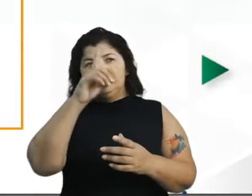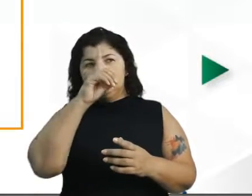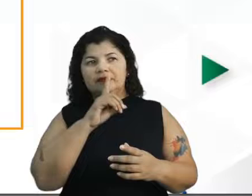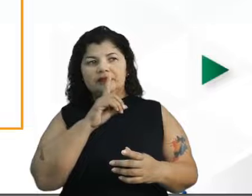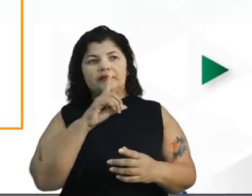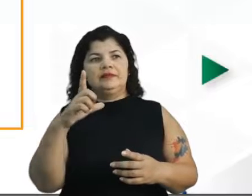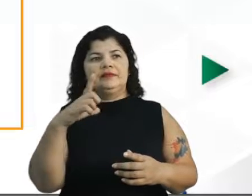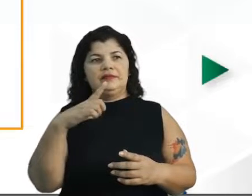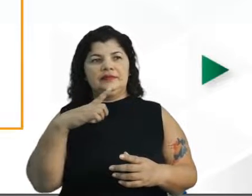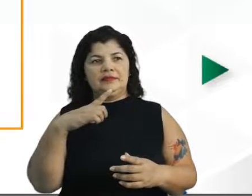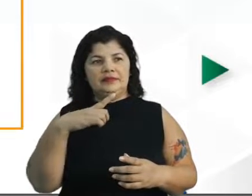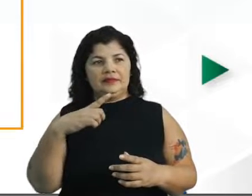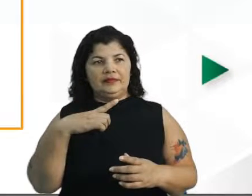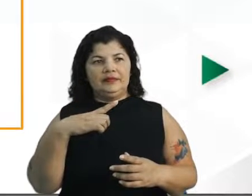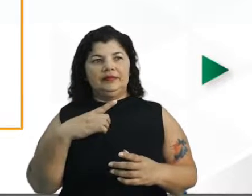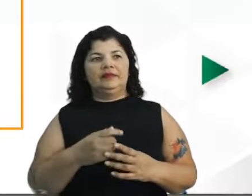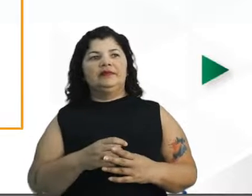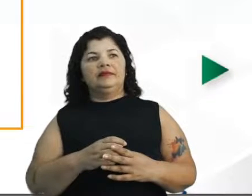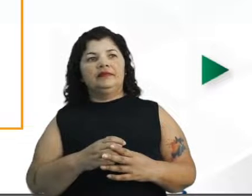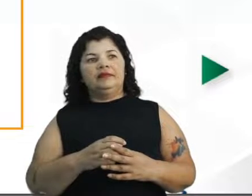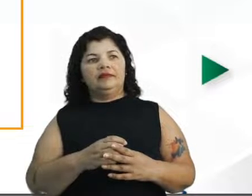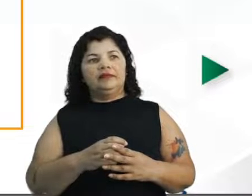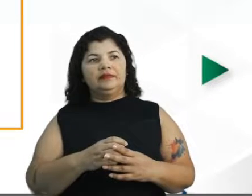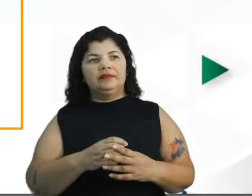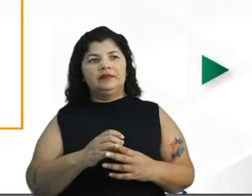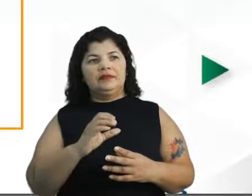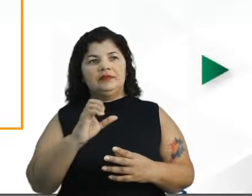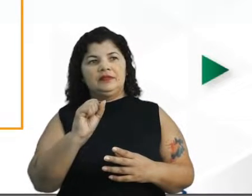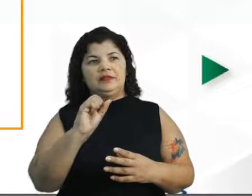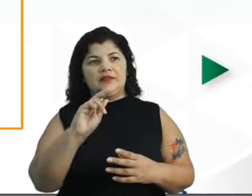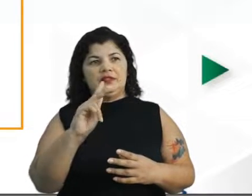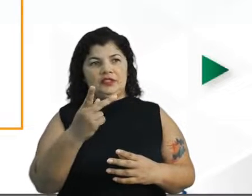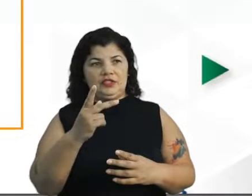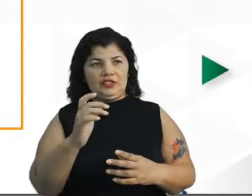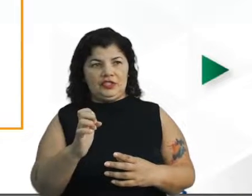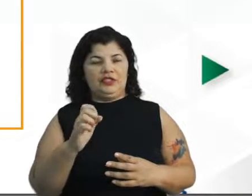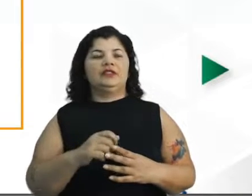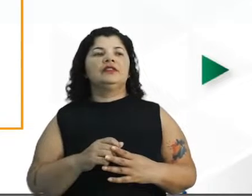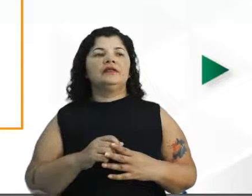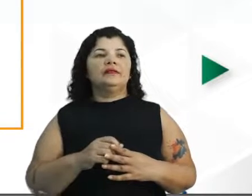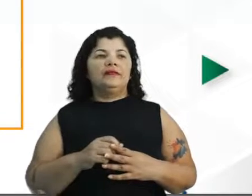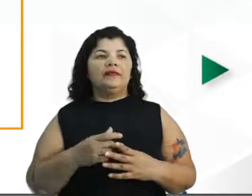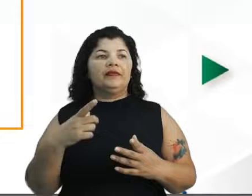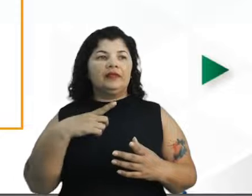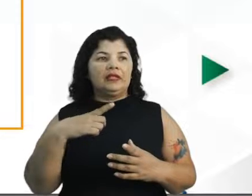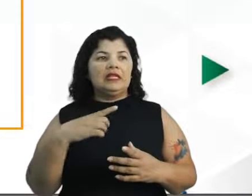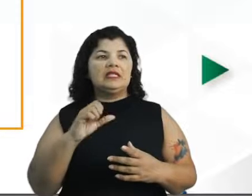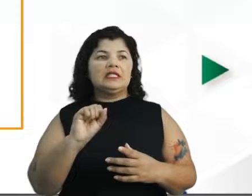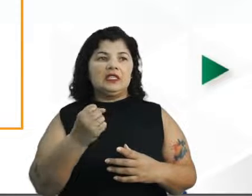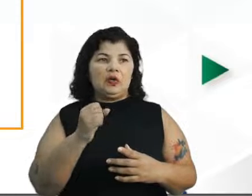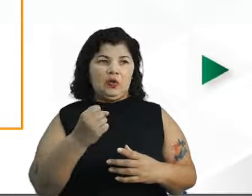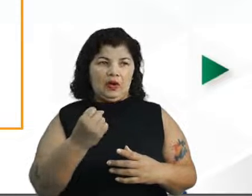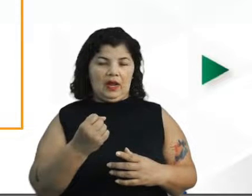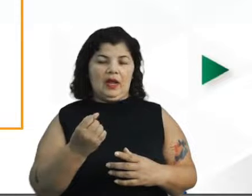tem aí o she, que é o pronome pessoal, certo? Aí ela está no singular.